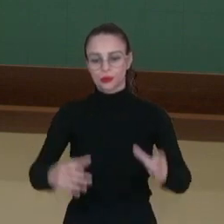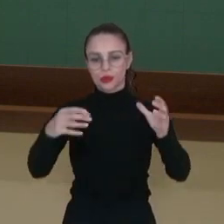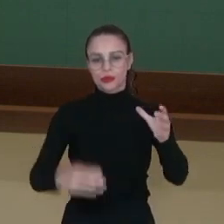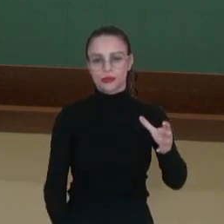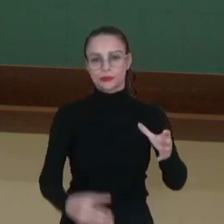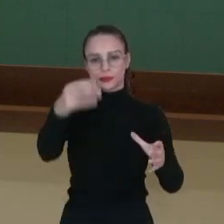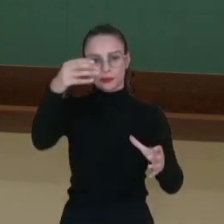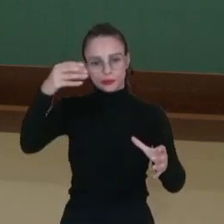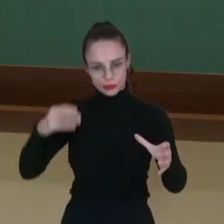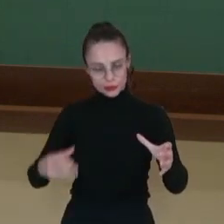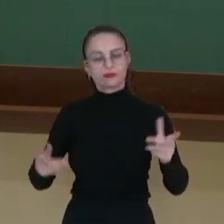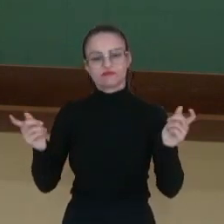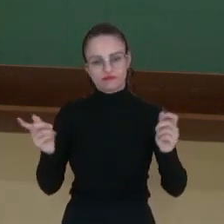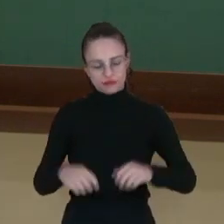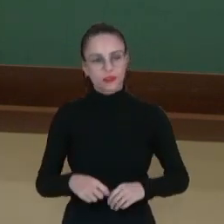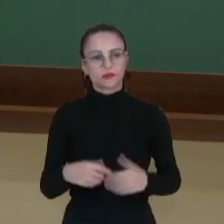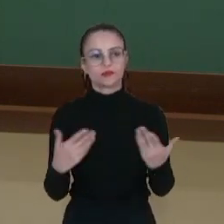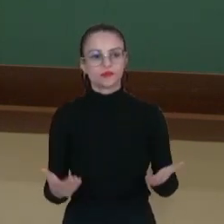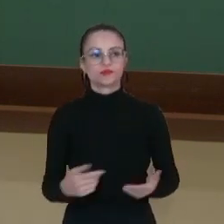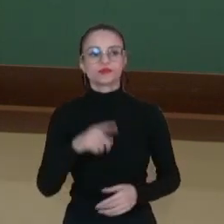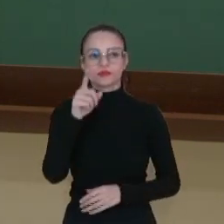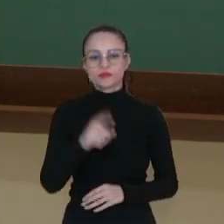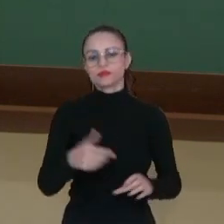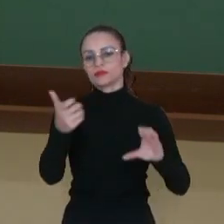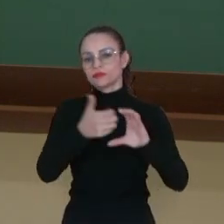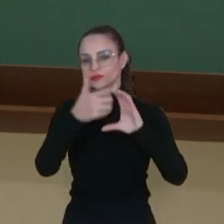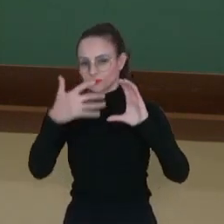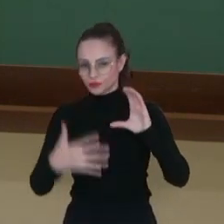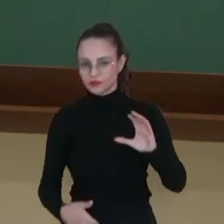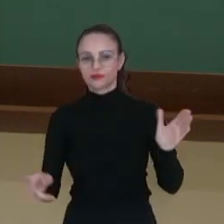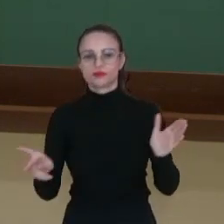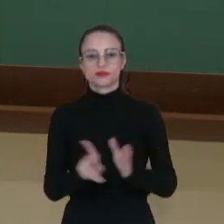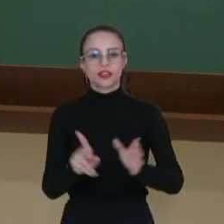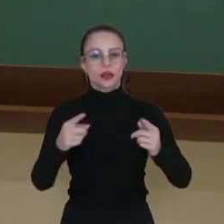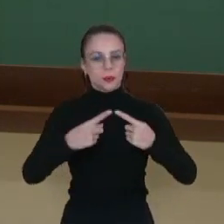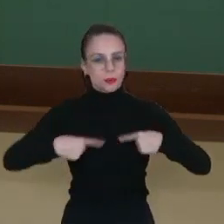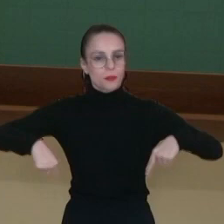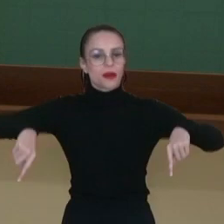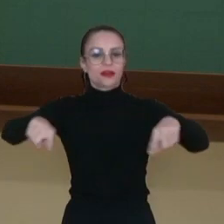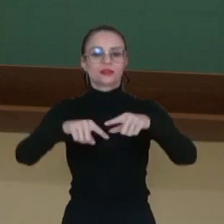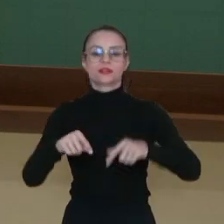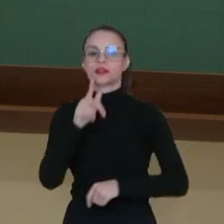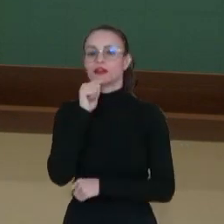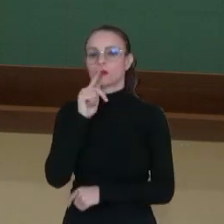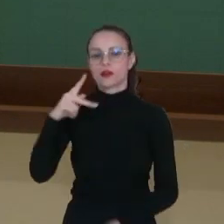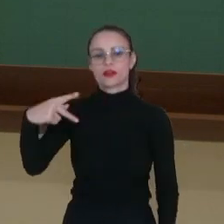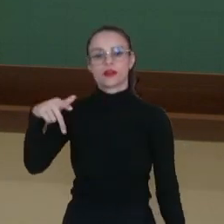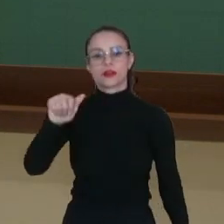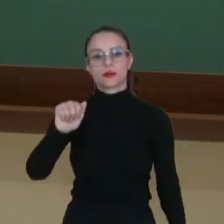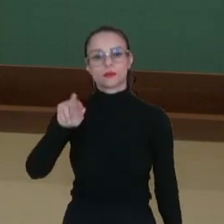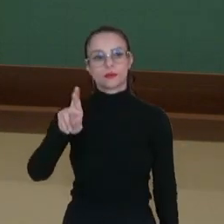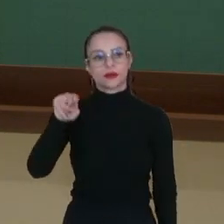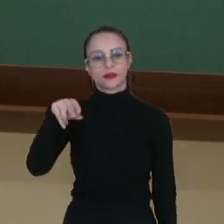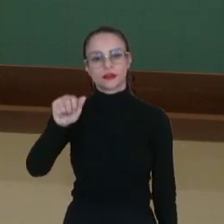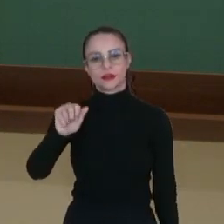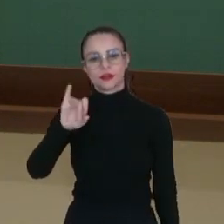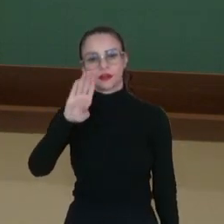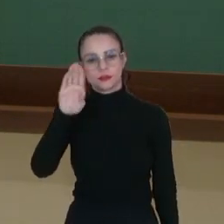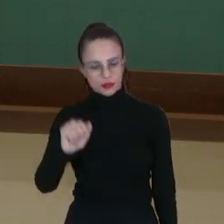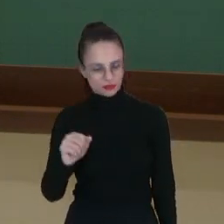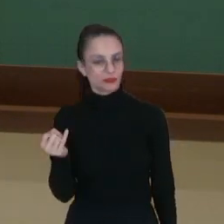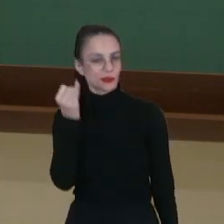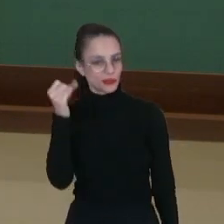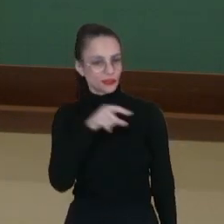atender a população com água, então é uma característica ali da bacia do Parnaíba, certo, pessoal? Bem importante a